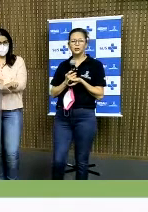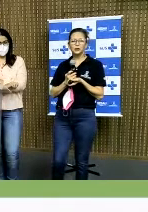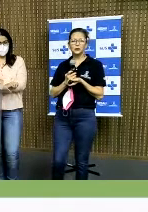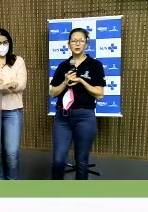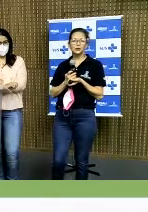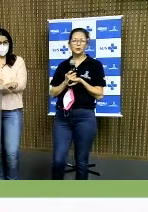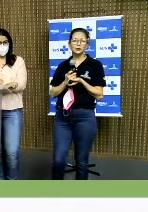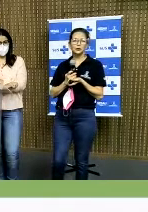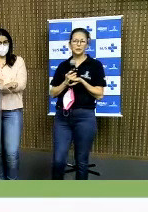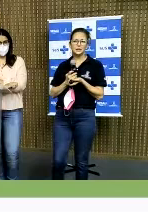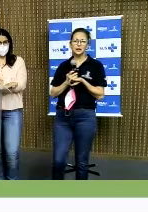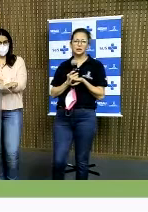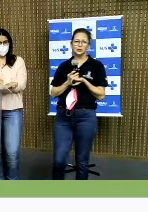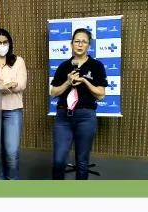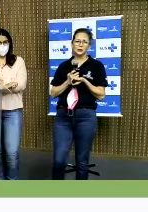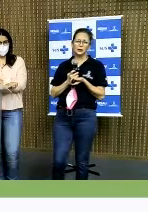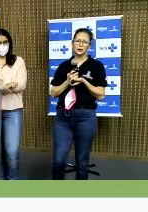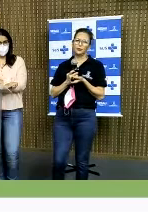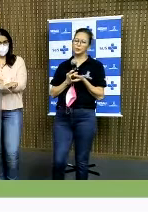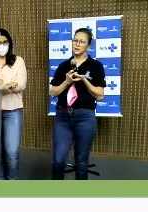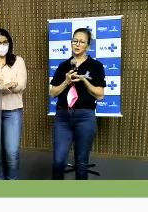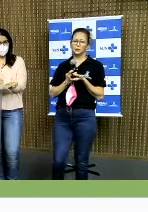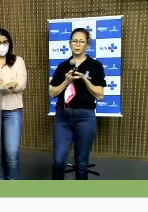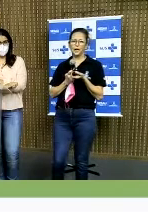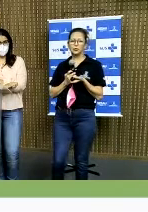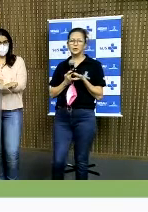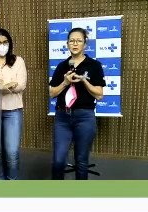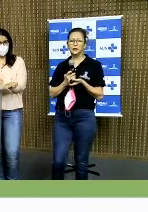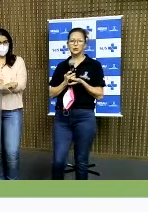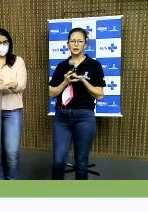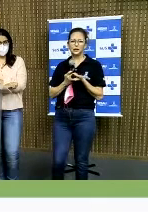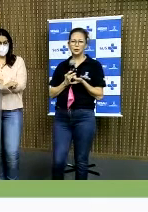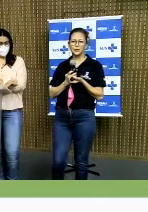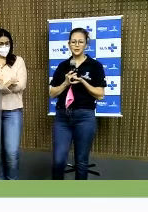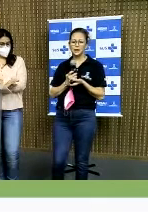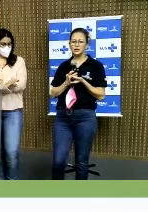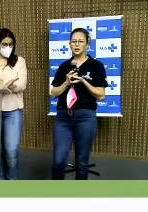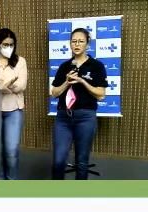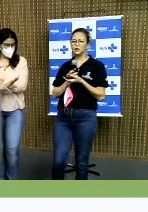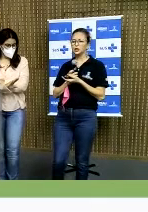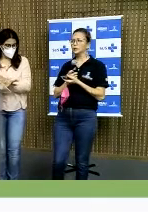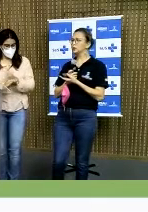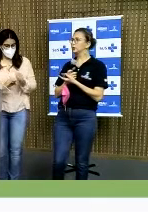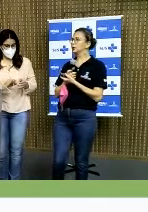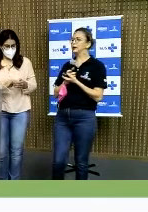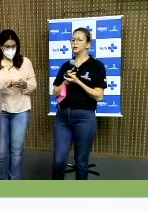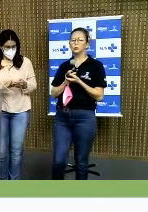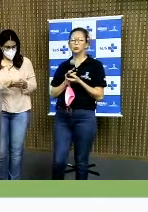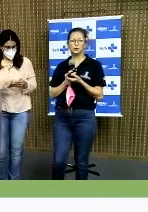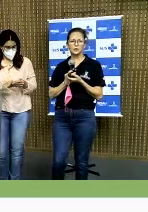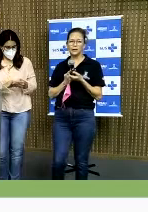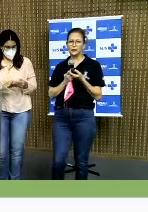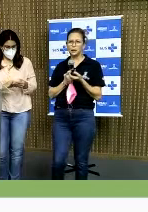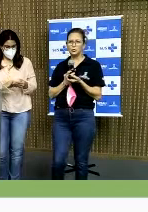conforme a rotina do atendimento do paciente. Né? Vamos dizer, o médico residente atendeu o paciente, ele já chama o Dr.